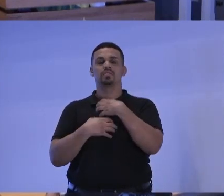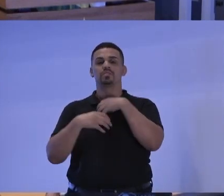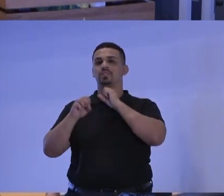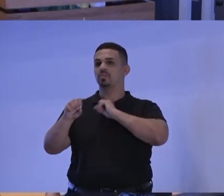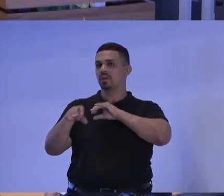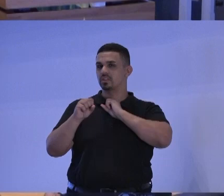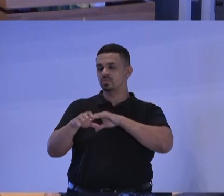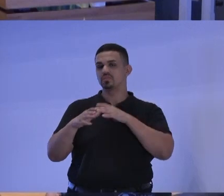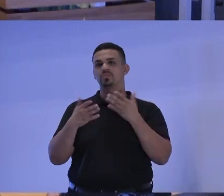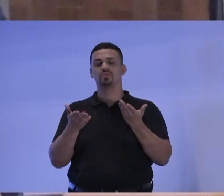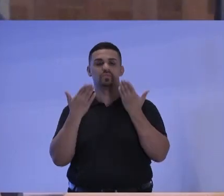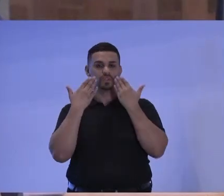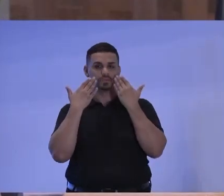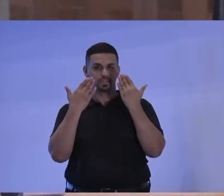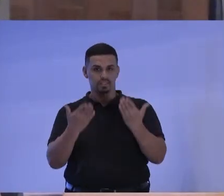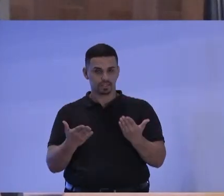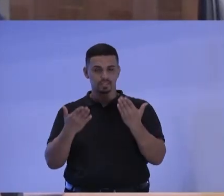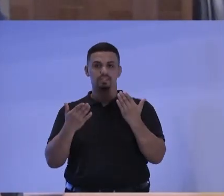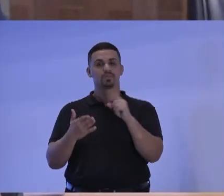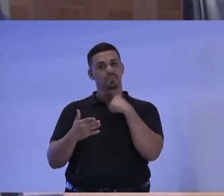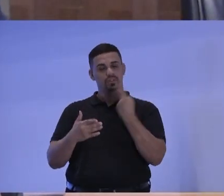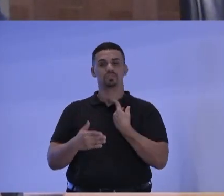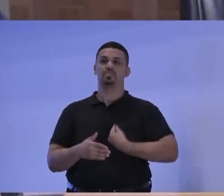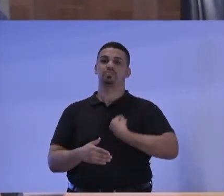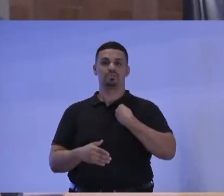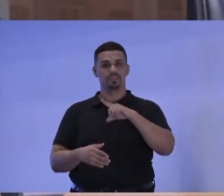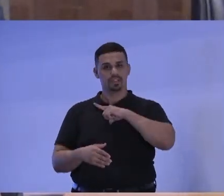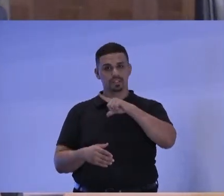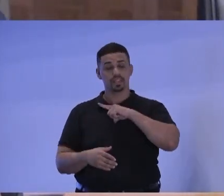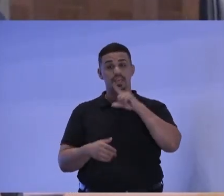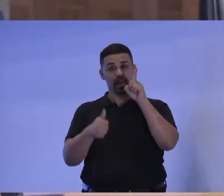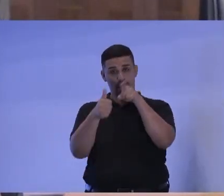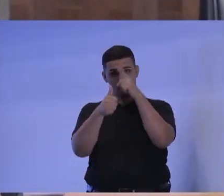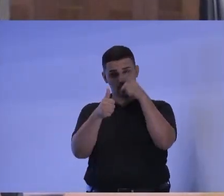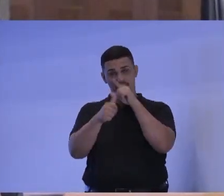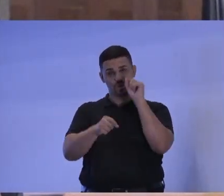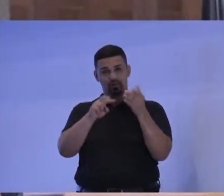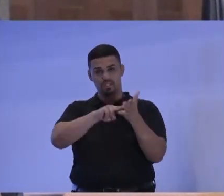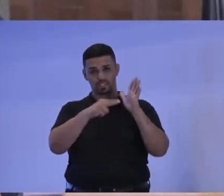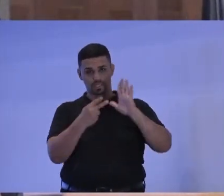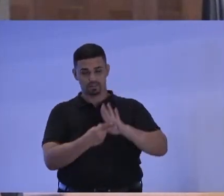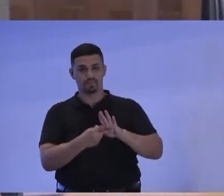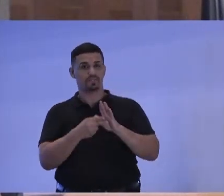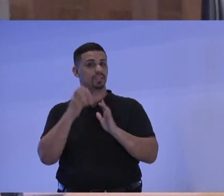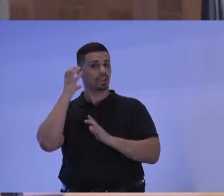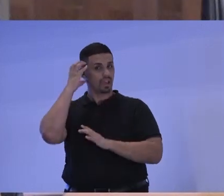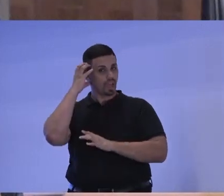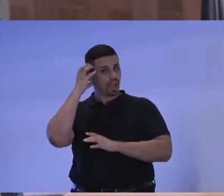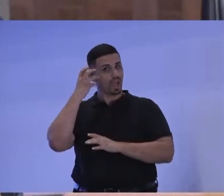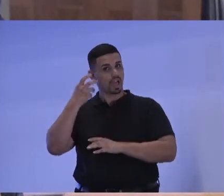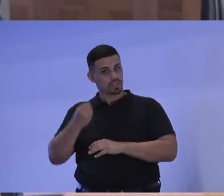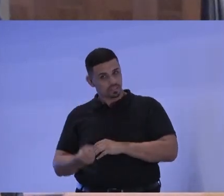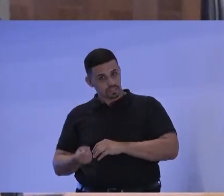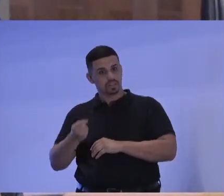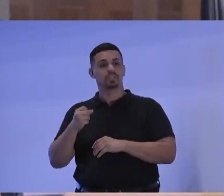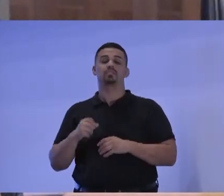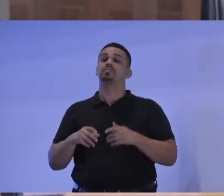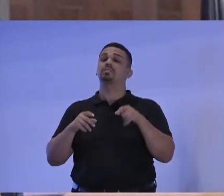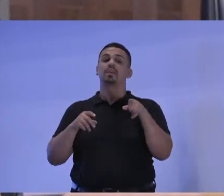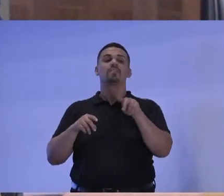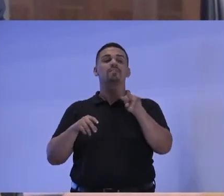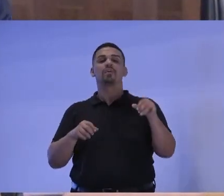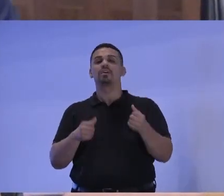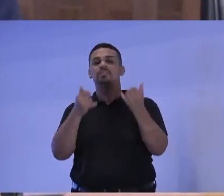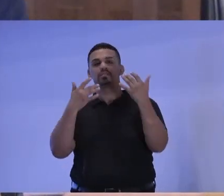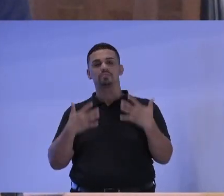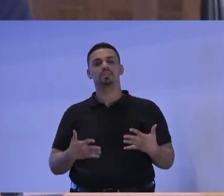falas de apresentação da situação que a gente está vivendo. E a primeira delas é o que é a hanseníase. E quem vai fazer a apresentação para nós é a doutora